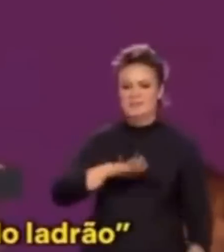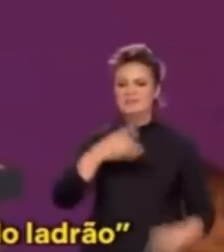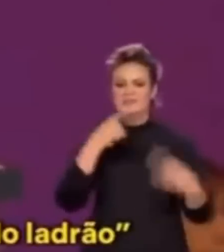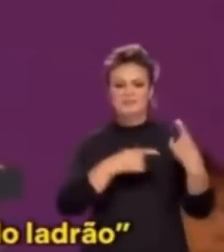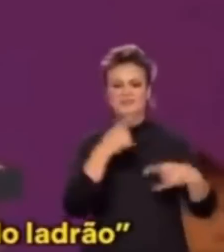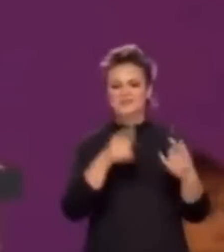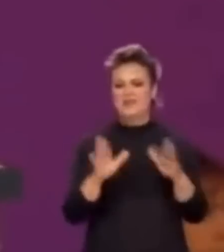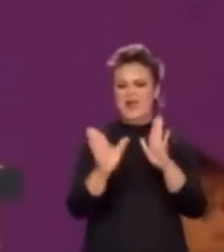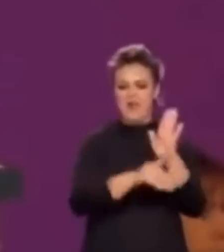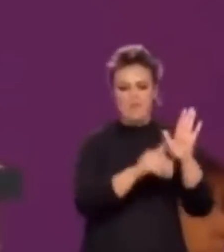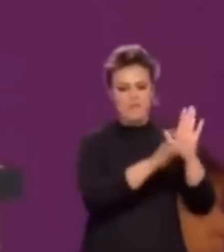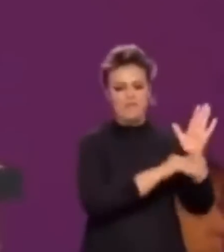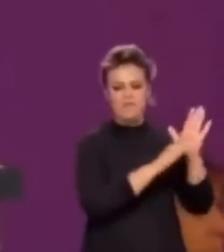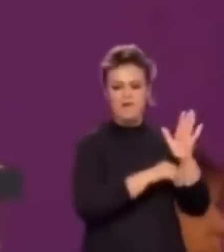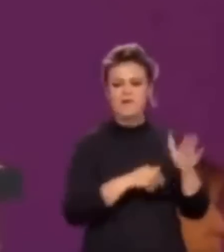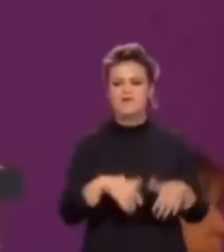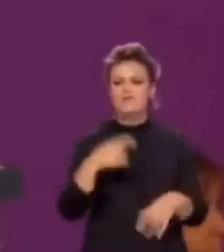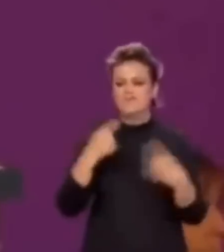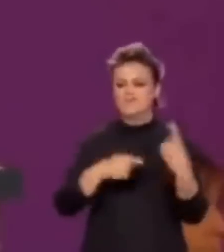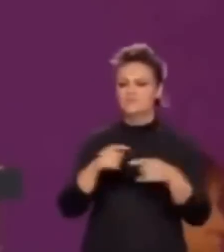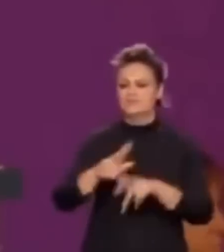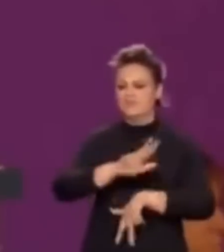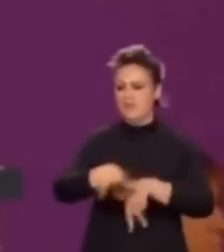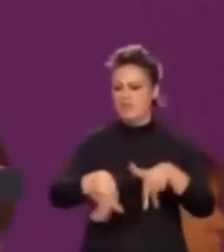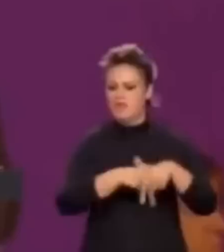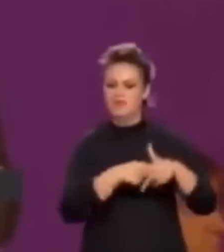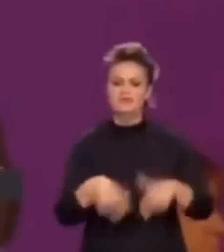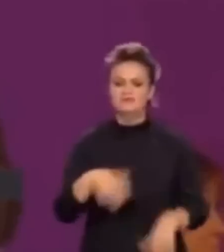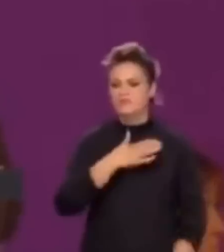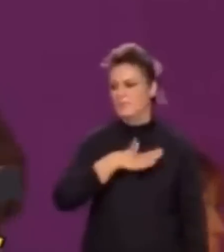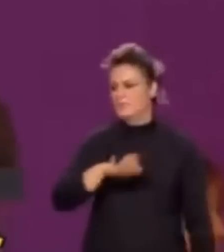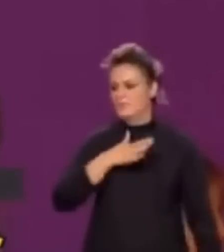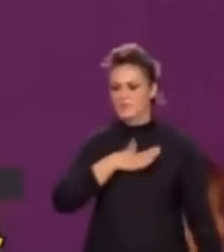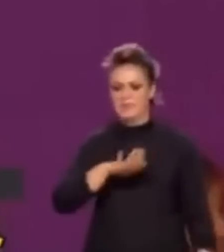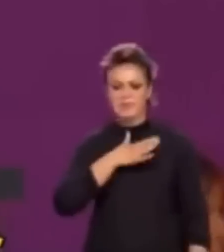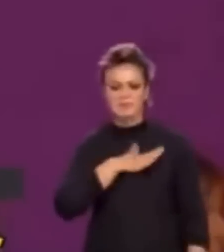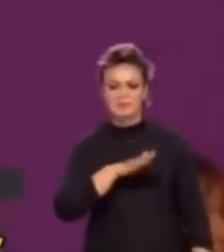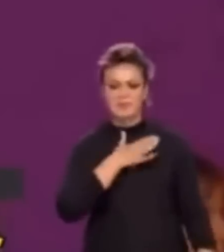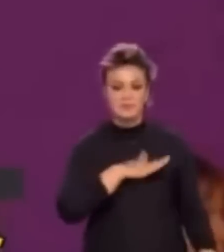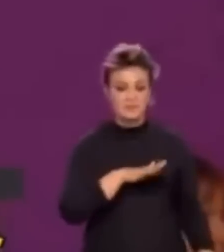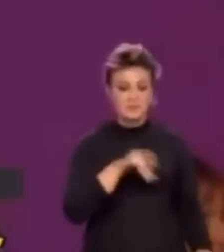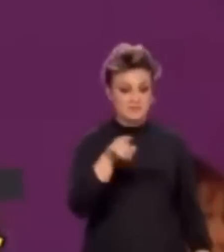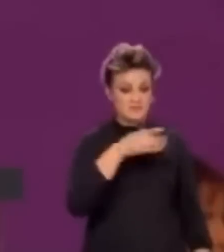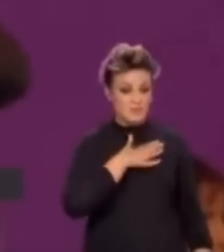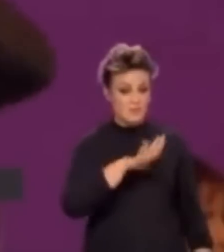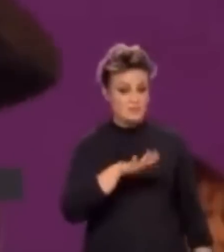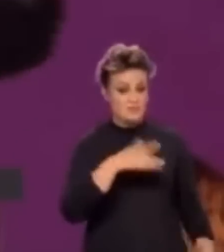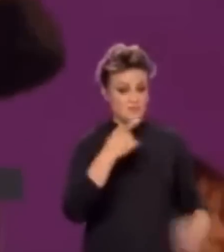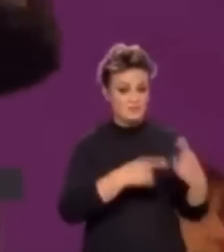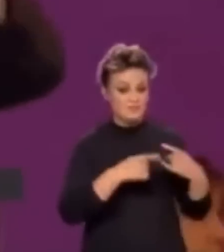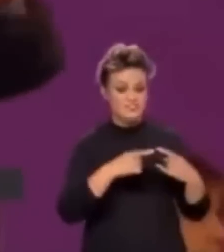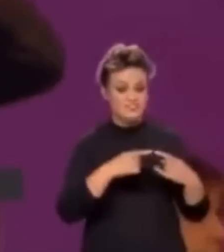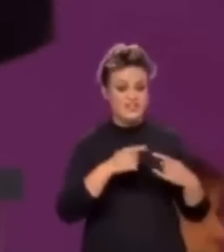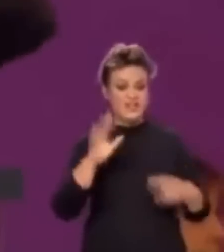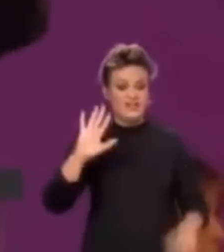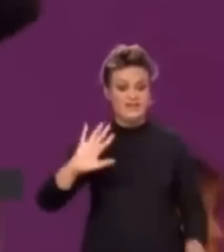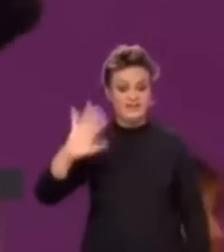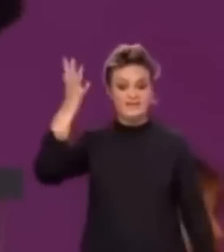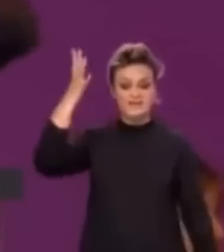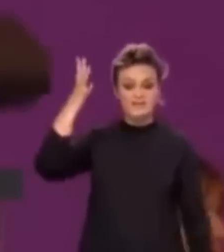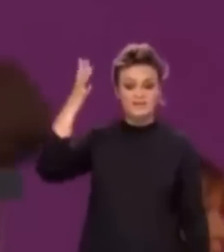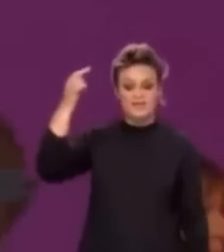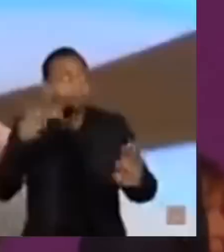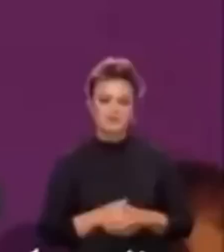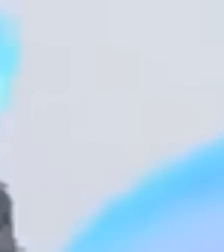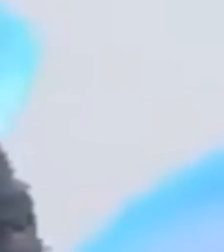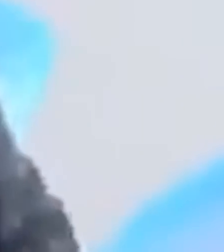político é tudo ladrão, político é tudo corrupto, eu não gosto de político. Quando a gente não gosta de política, nasce uma titica como